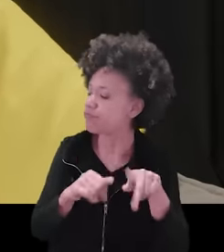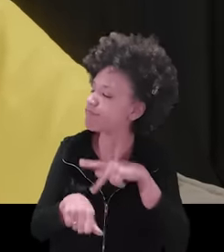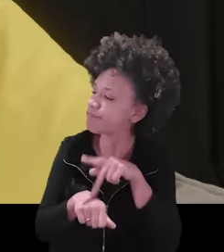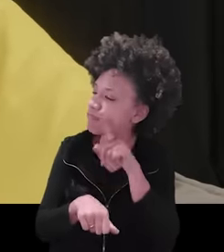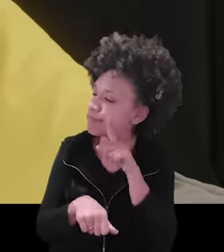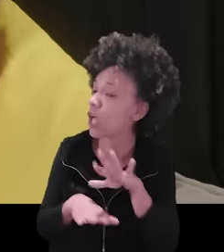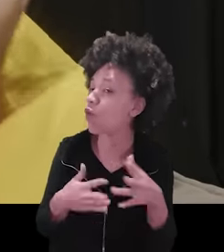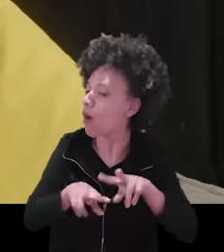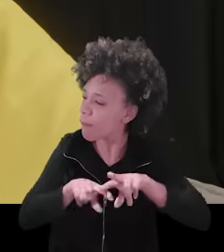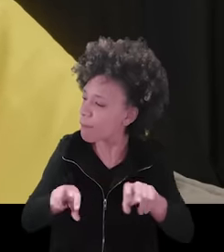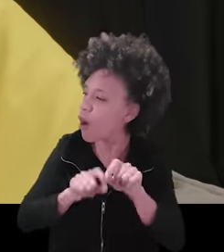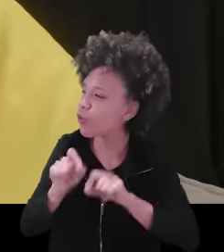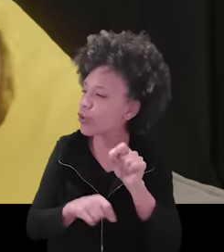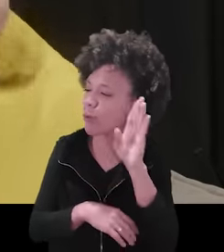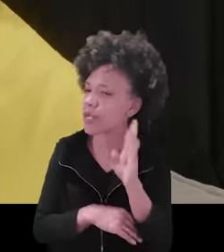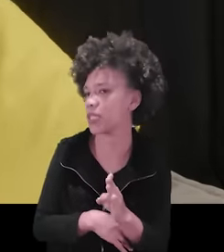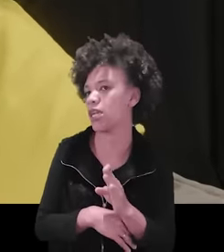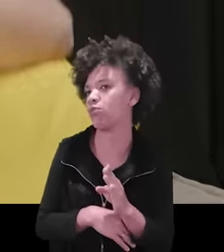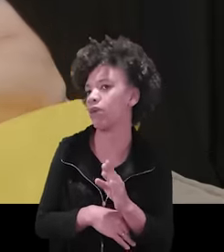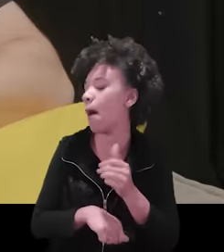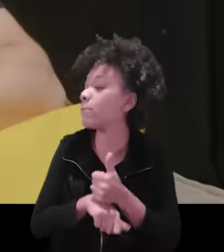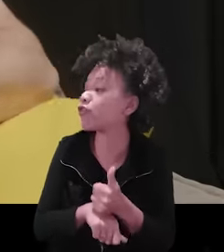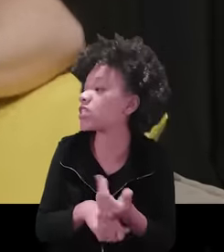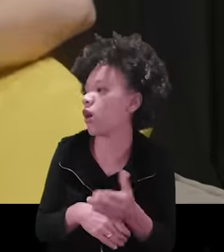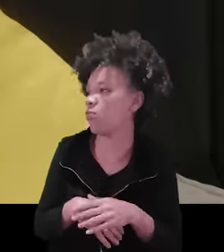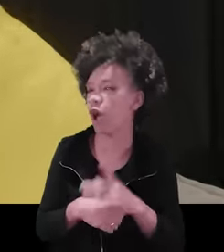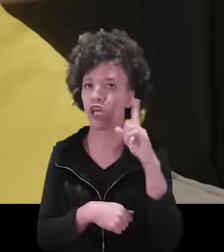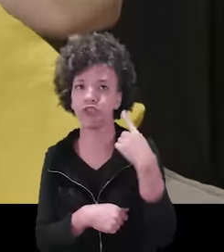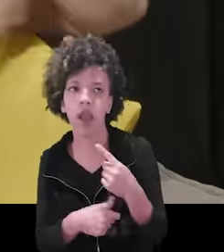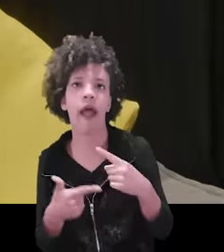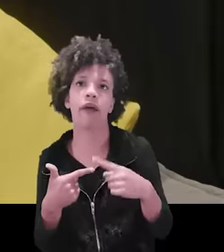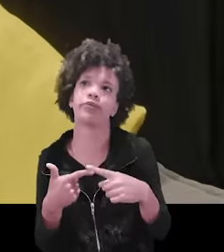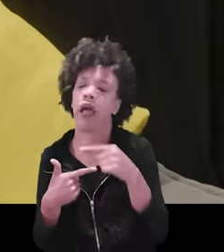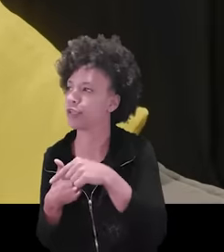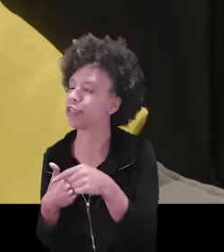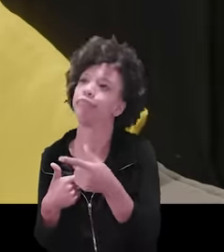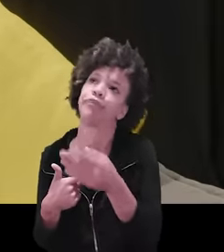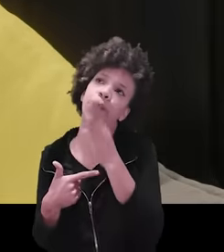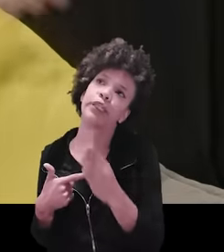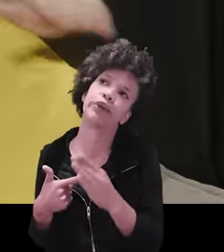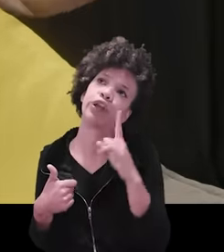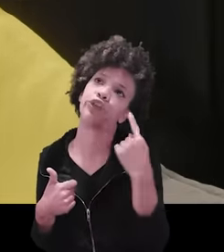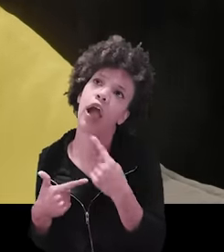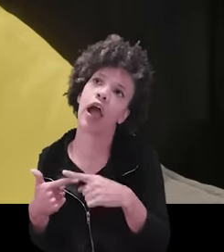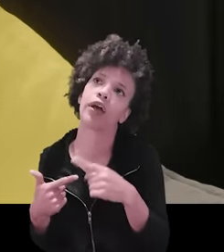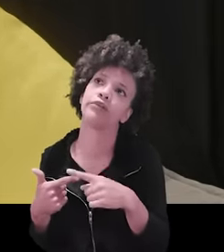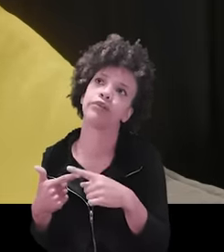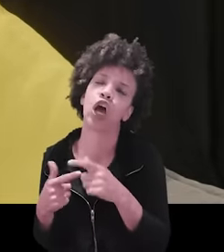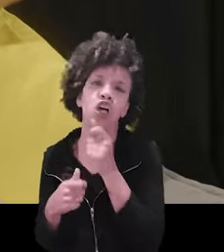Estados Unidos qual que é a maior busca sente o quê que o brasileiro é nos Estados Unidos de que o cara é advogado aqui o cara é